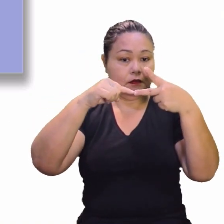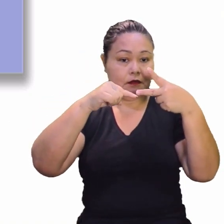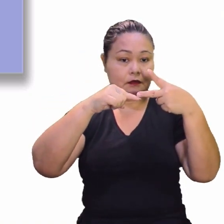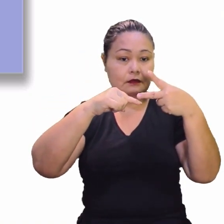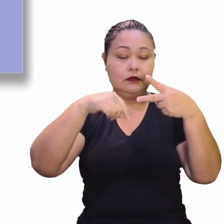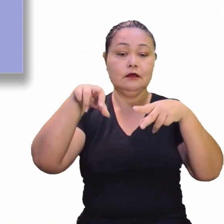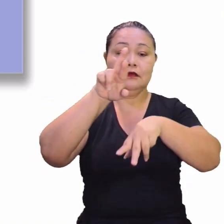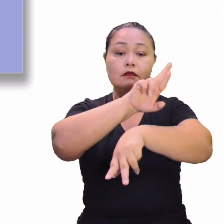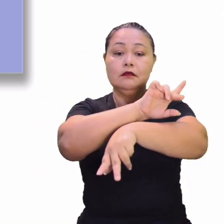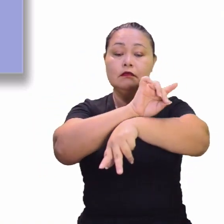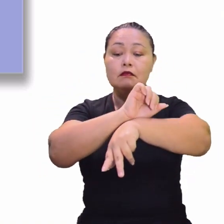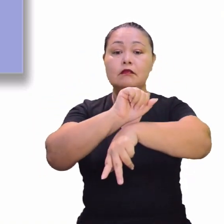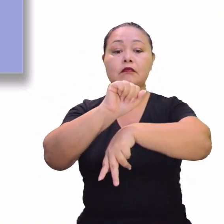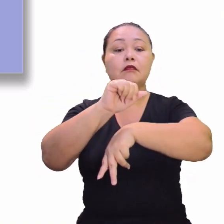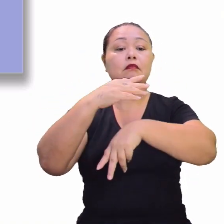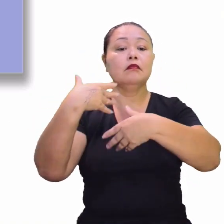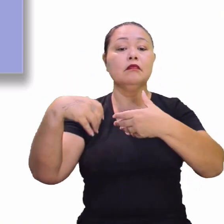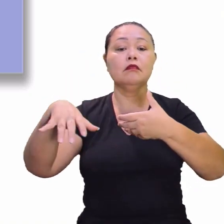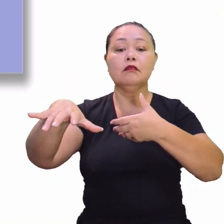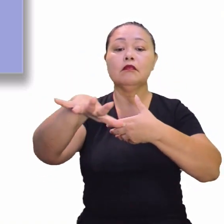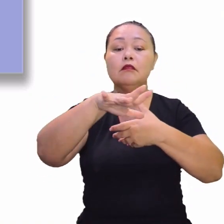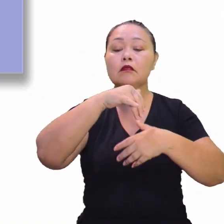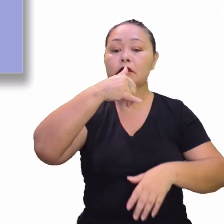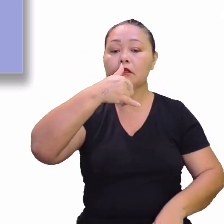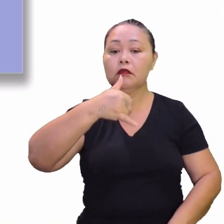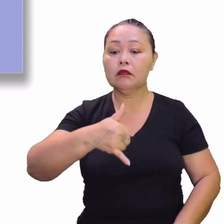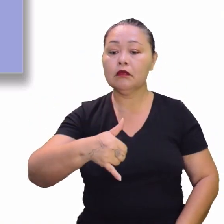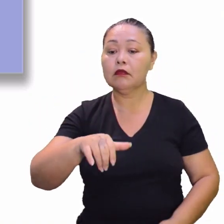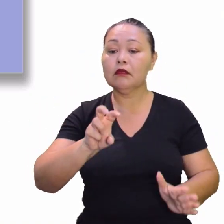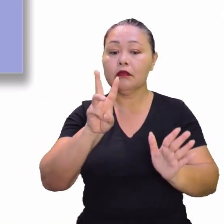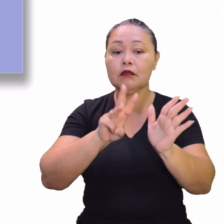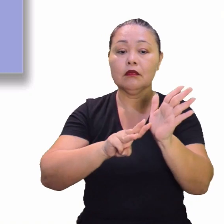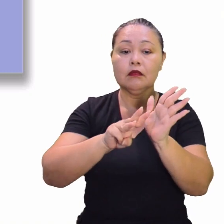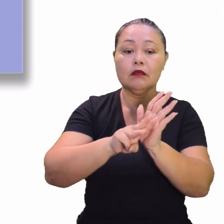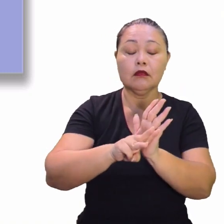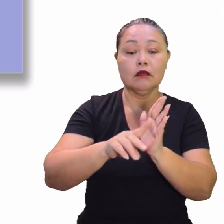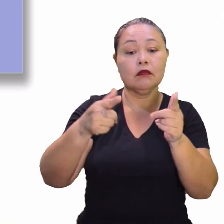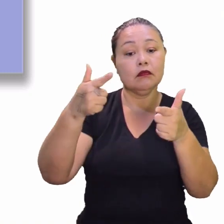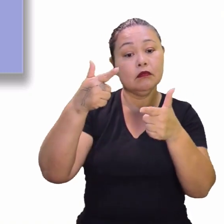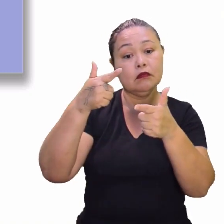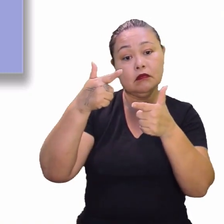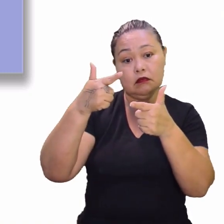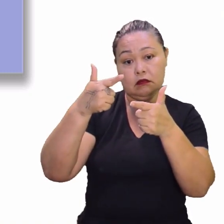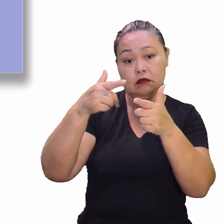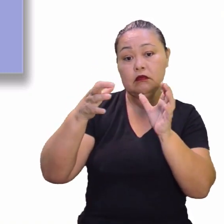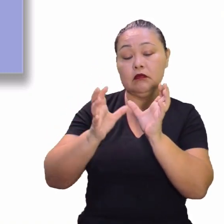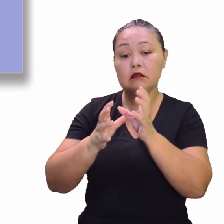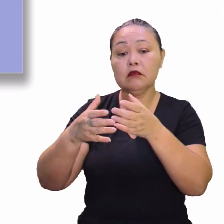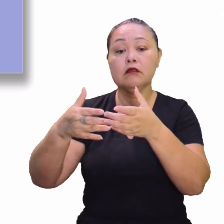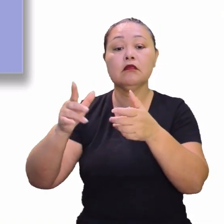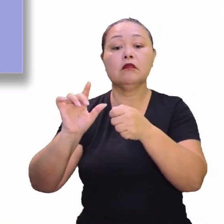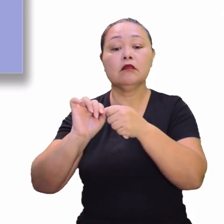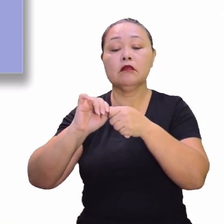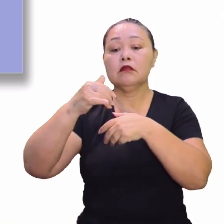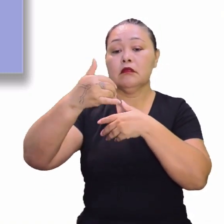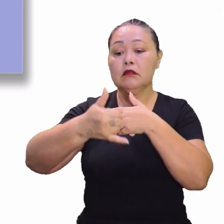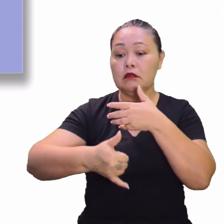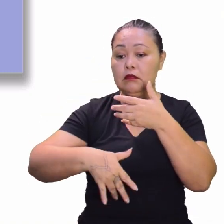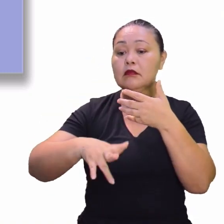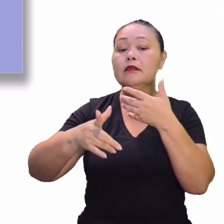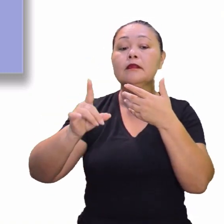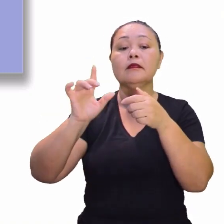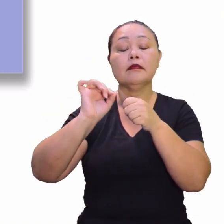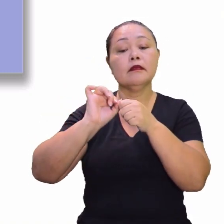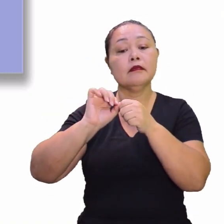sobre rodovias, complexo hidrelétrico do Rio Madeira, esse complexo aí que é um complexo de geração